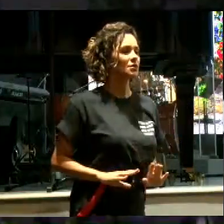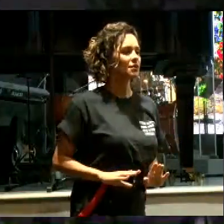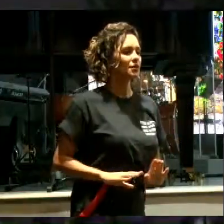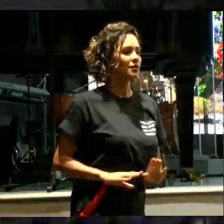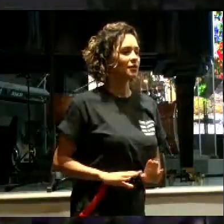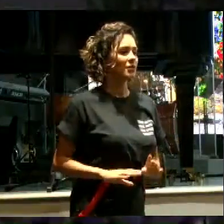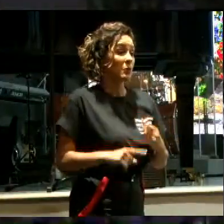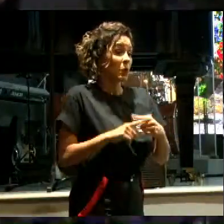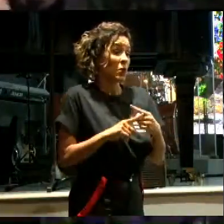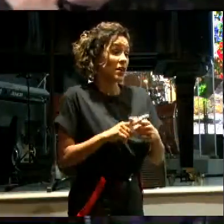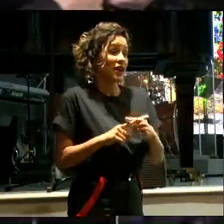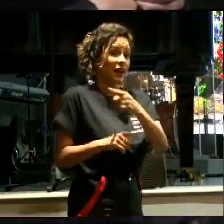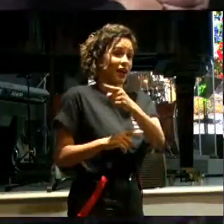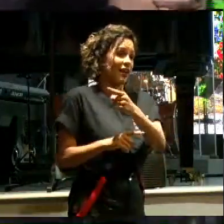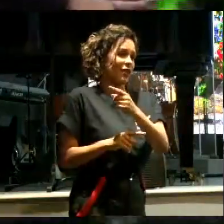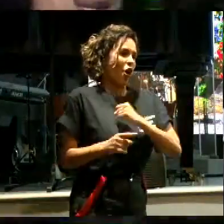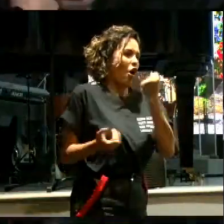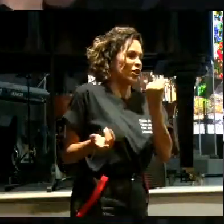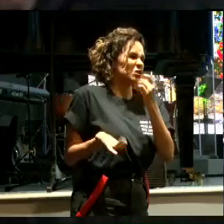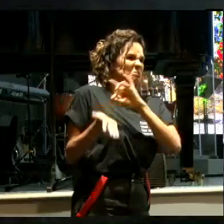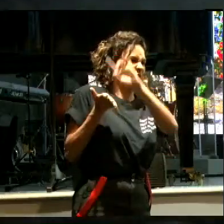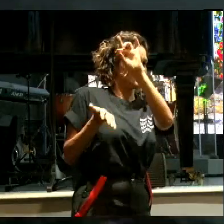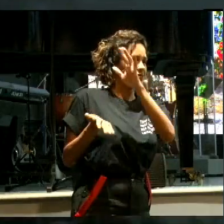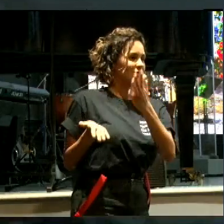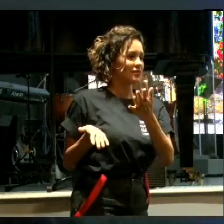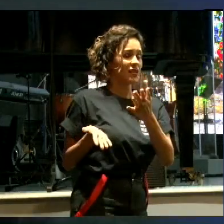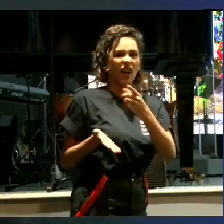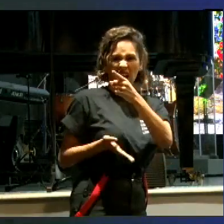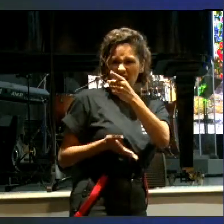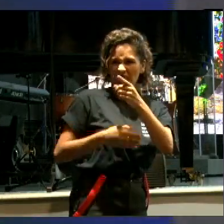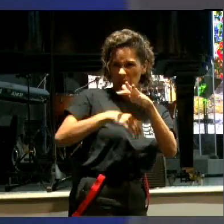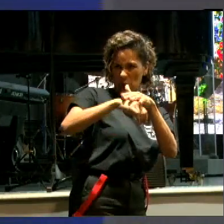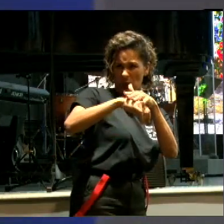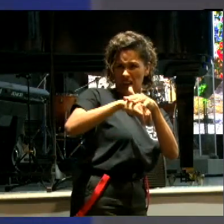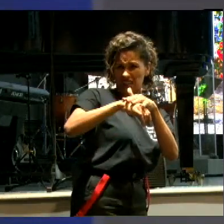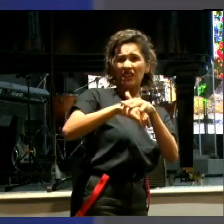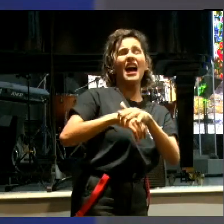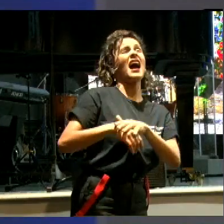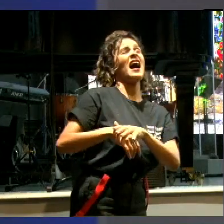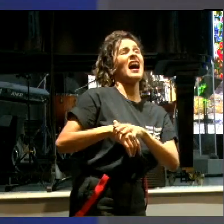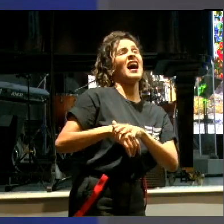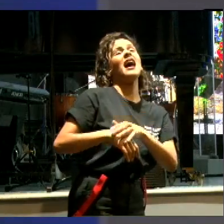que morra, que a lepra coma mesmo, quer comer o quê? Devagar ou quer comer mais rápido?